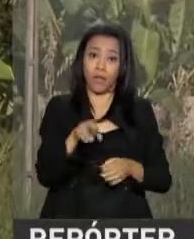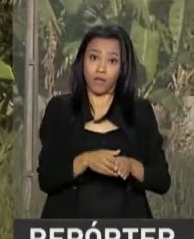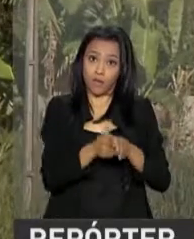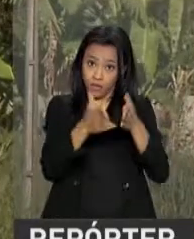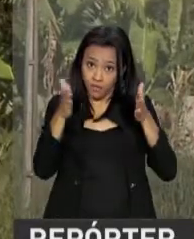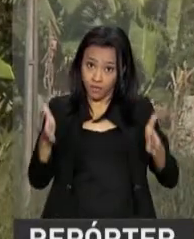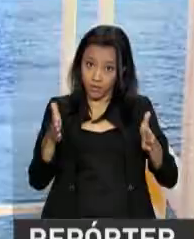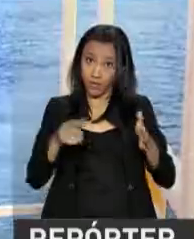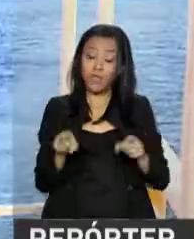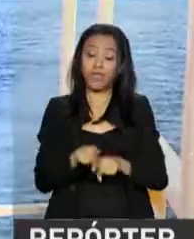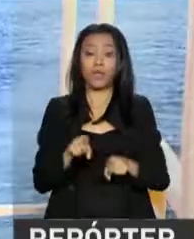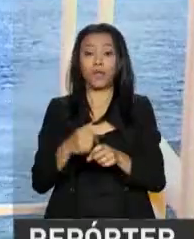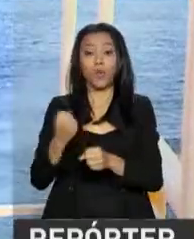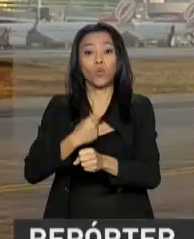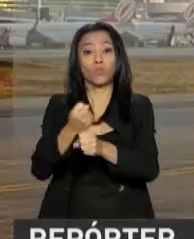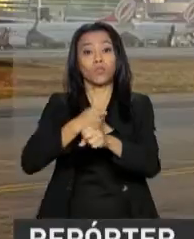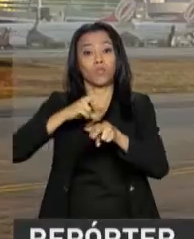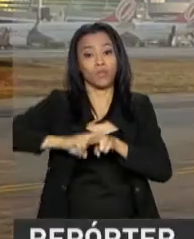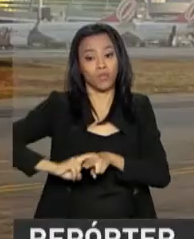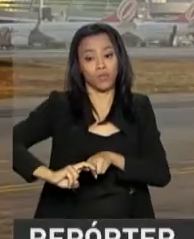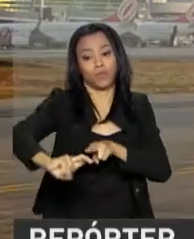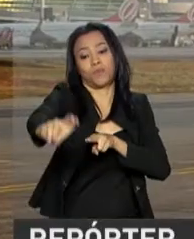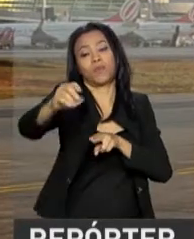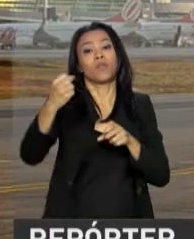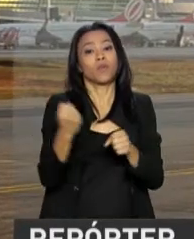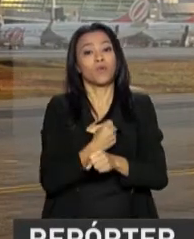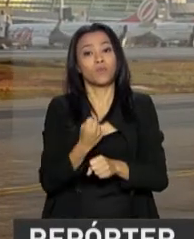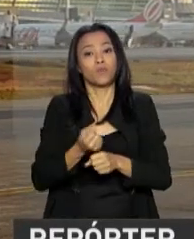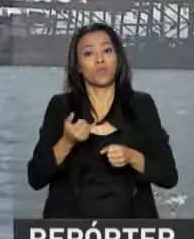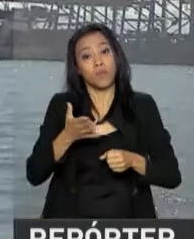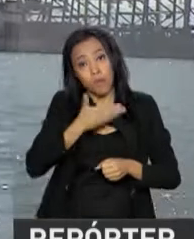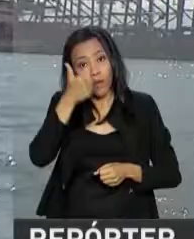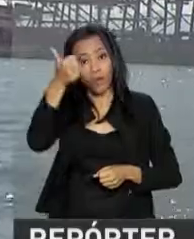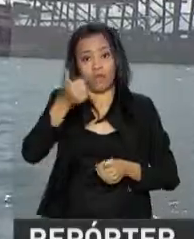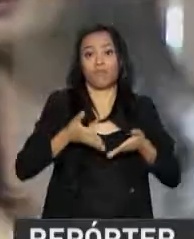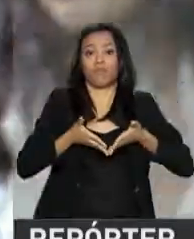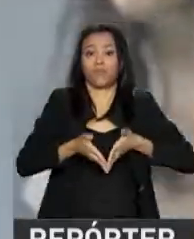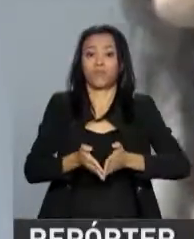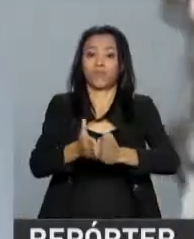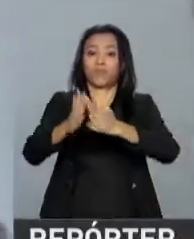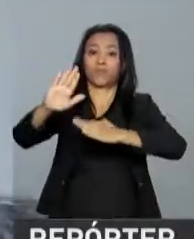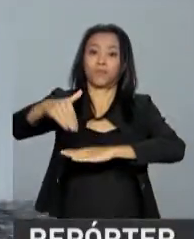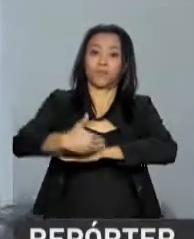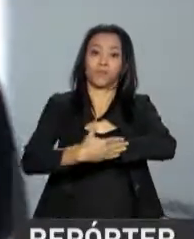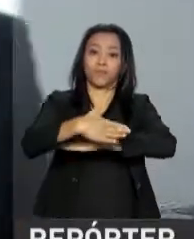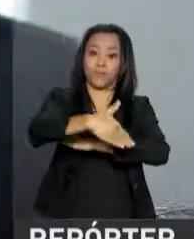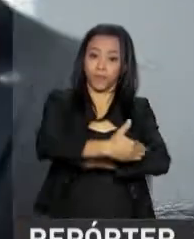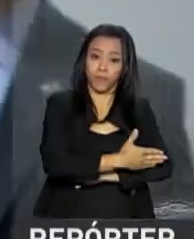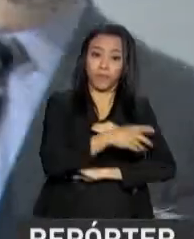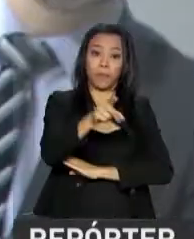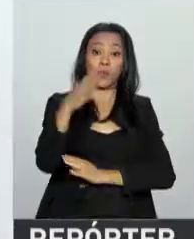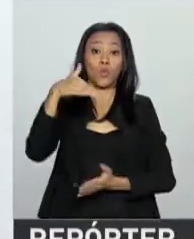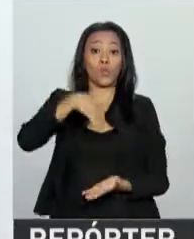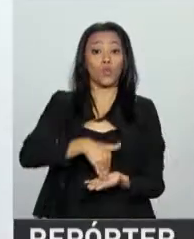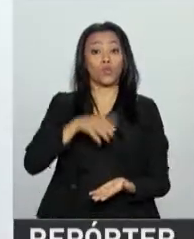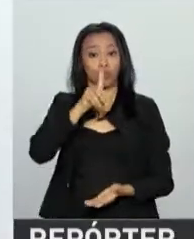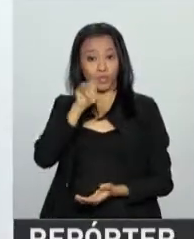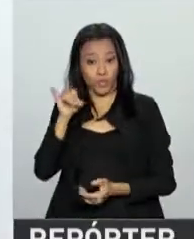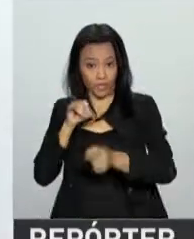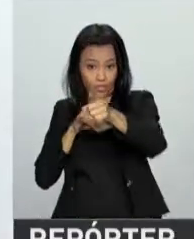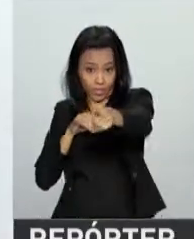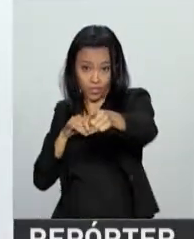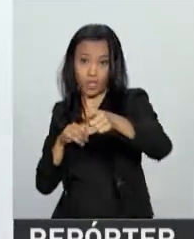de ferrovias e hidrovias e melhorias em aeroportos e portos no último dia no comando da pasta o ministro